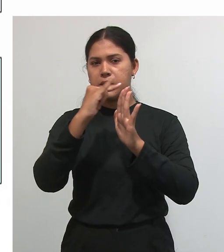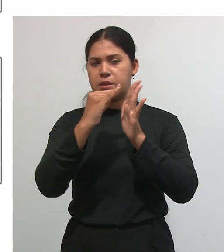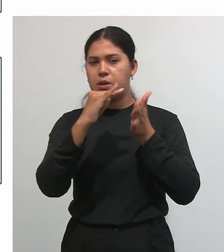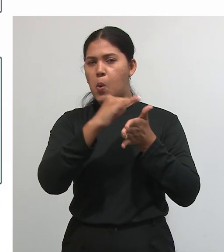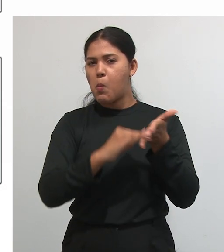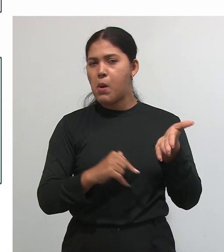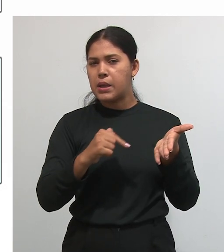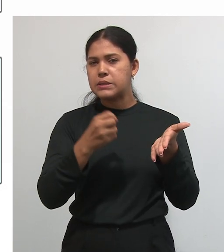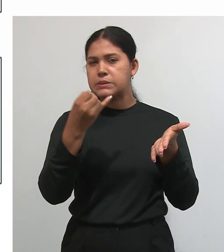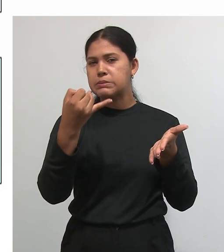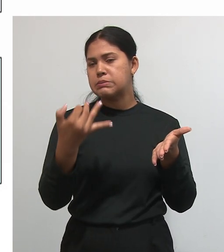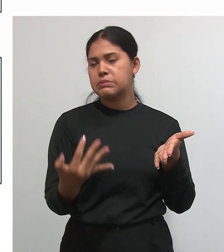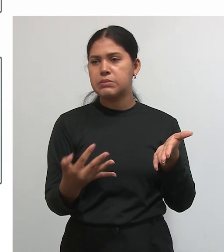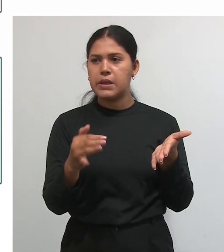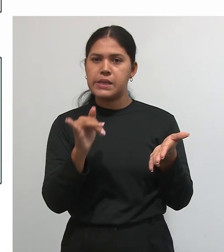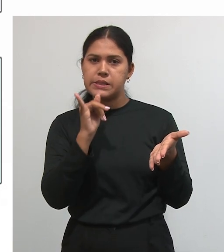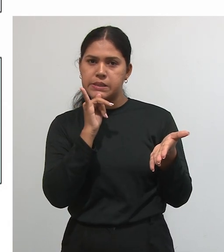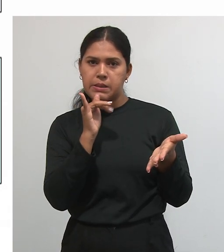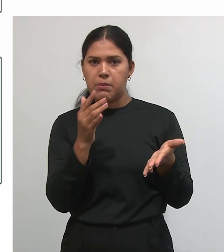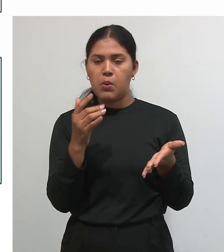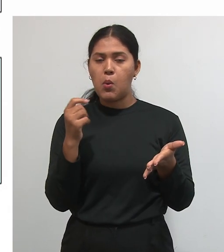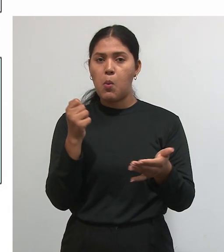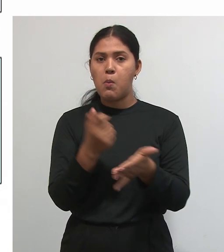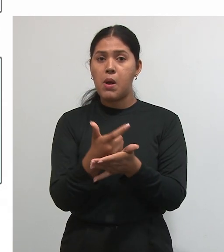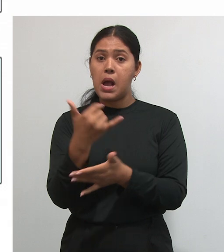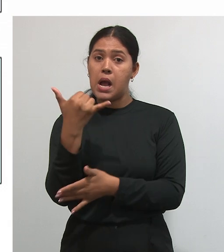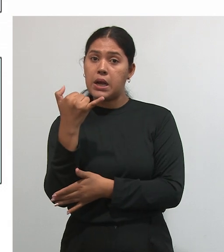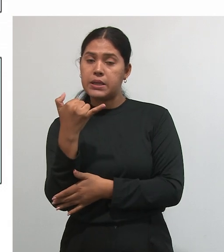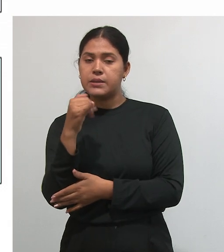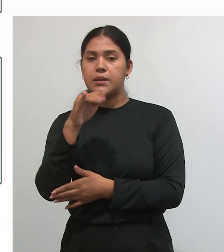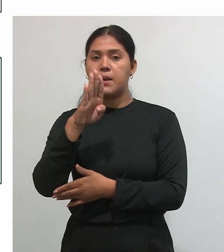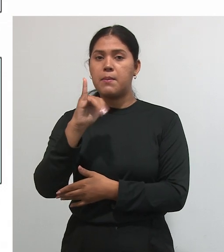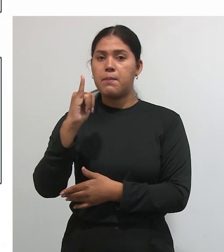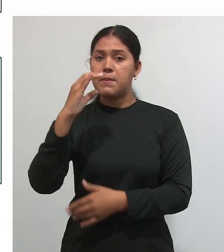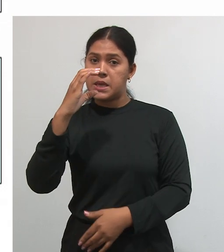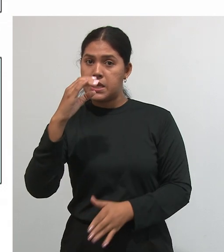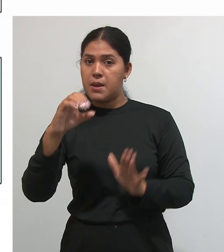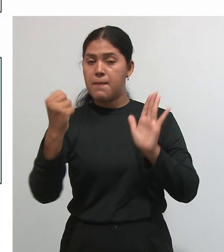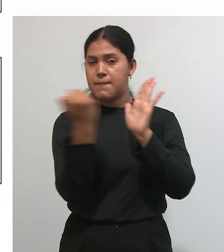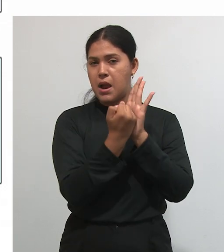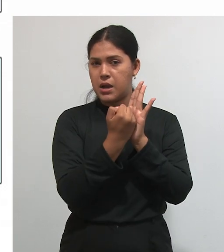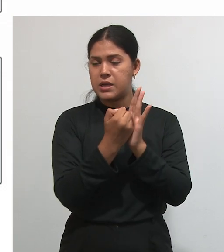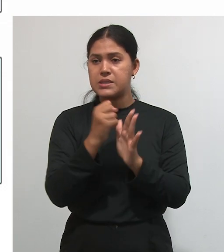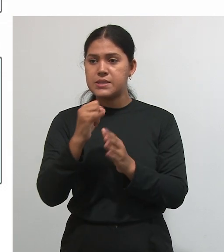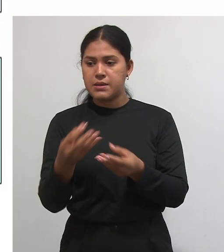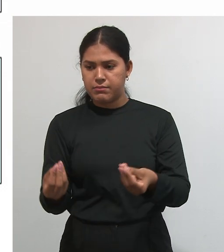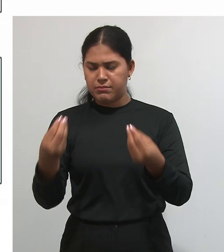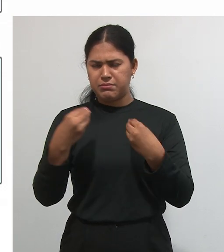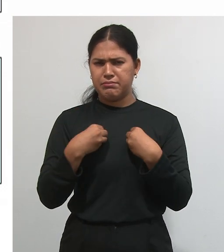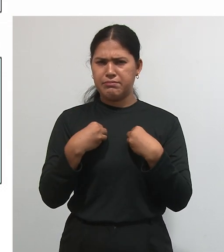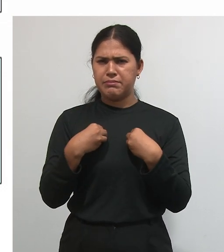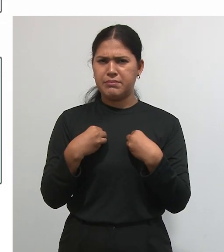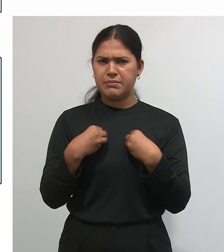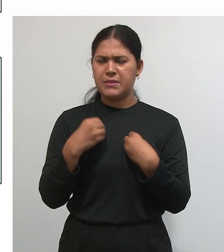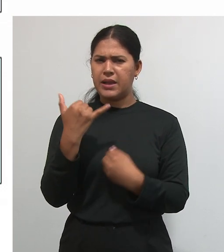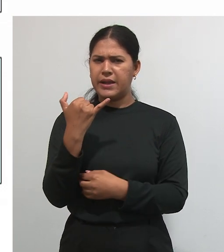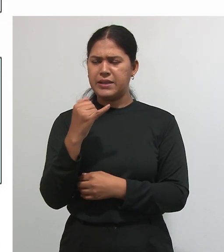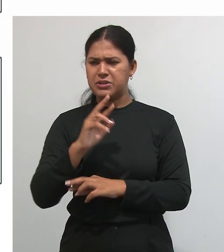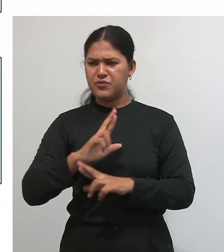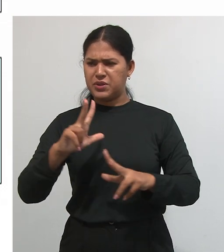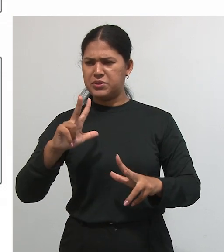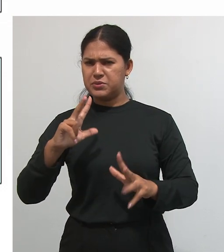comprei, por exemplo, a caneta Bic, e chegou uma caneta